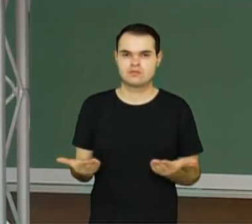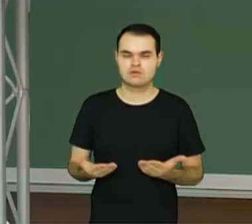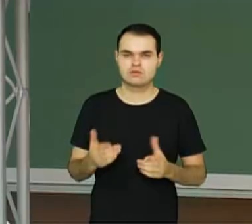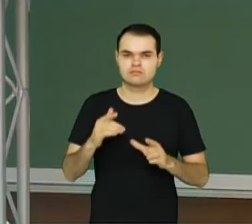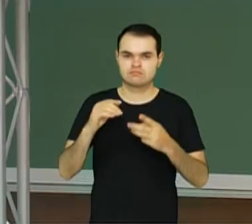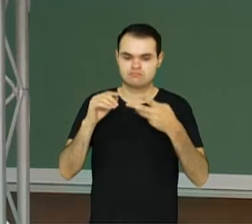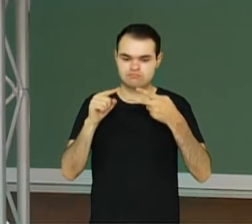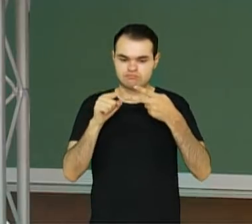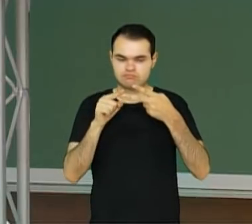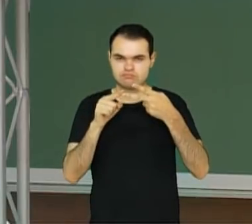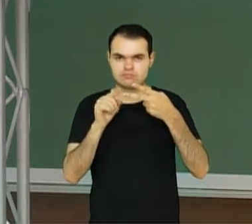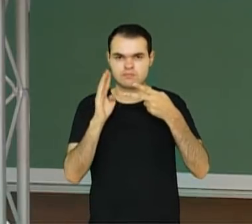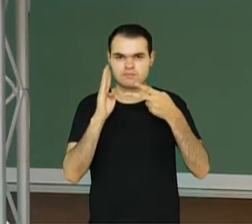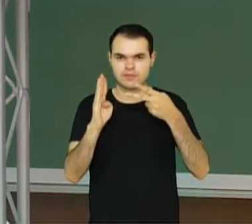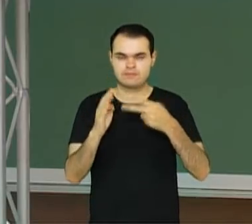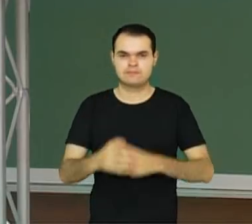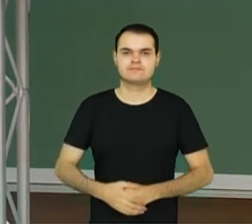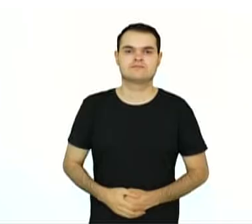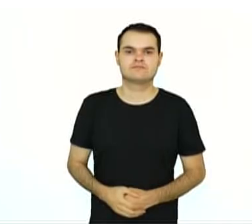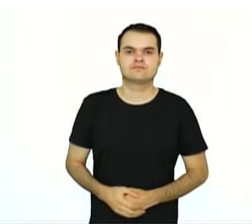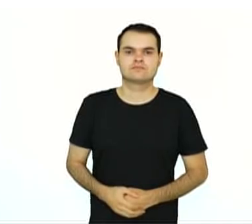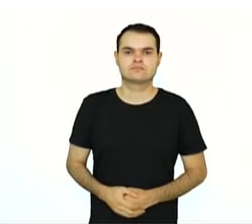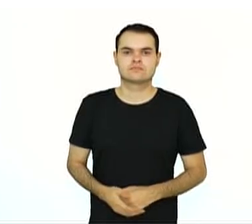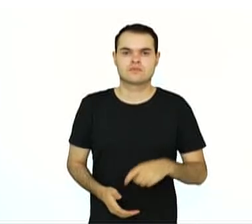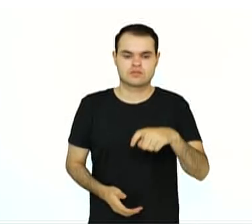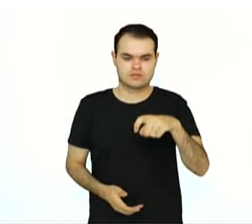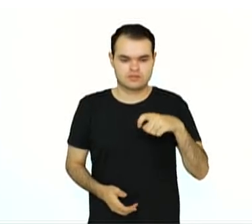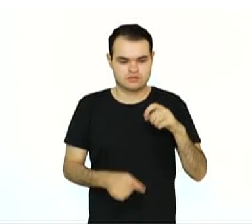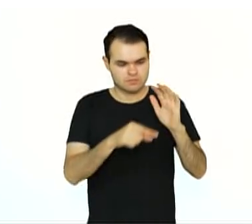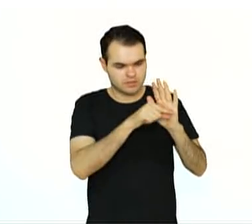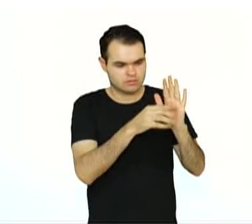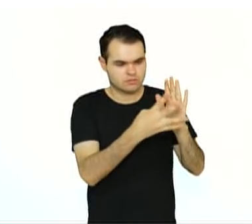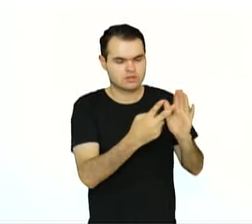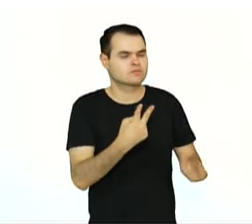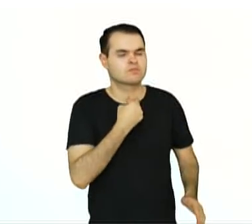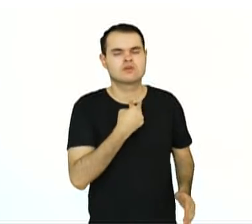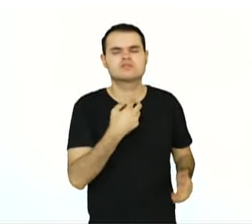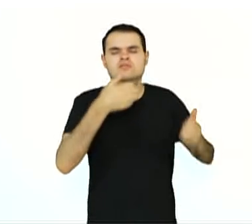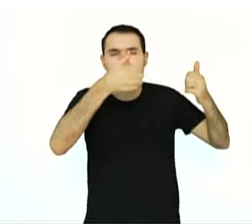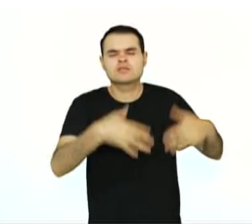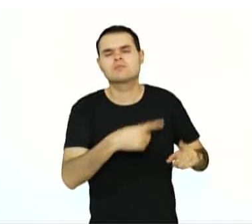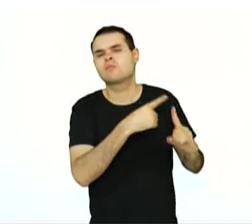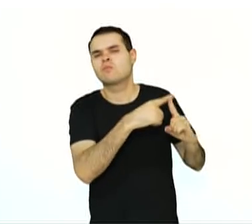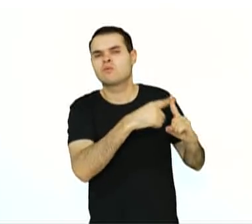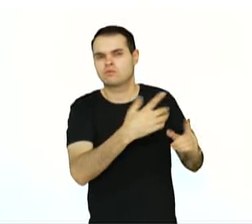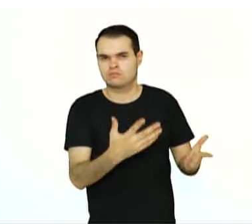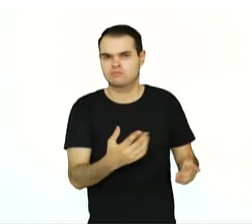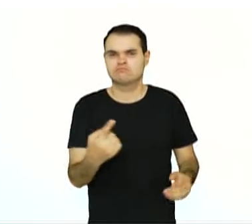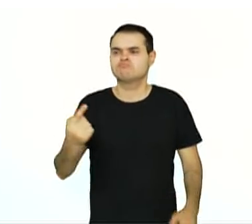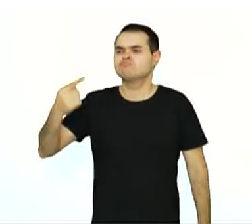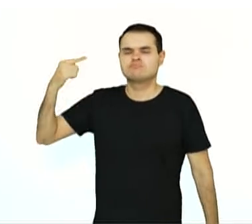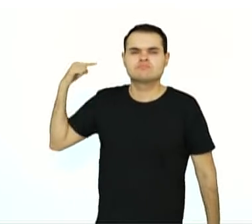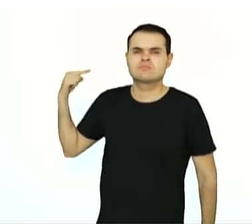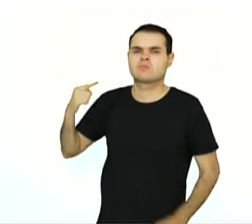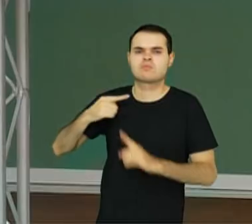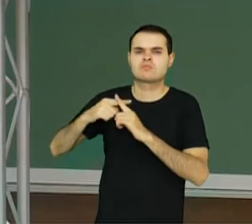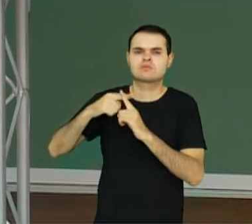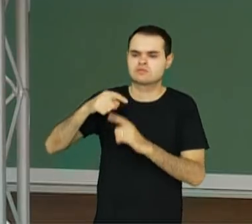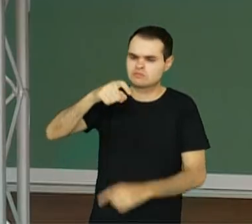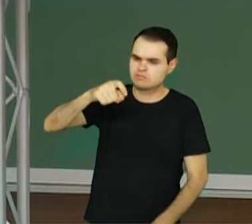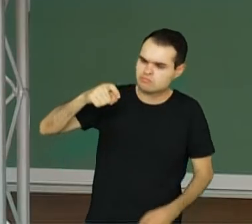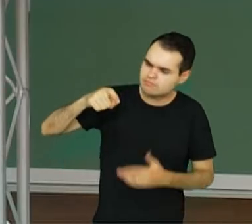B. Explique por que x não pode valer menos 4. Vamos voltar lá atrás no primeiro exercício e entender de onde que vem esse